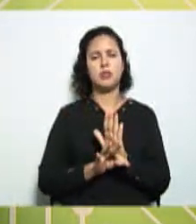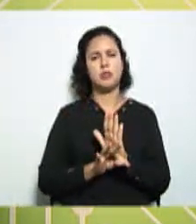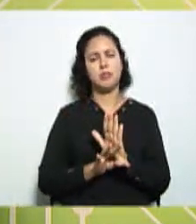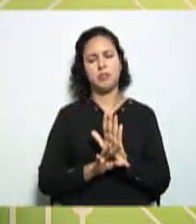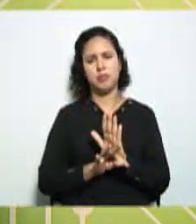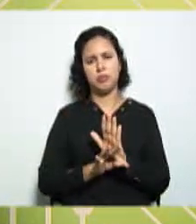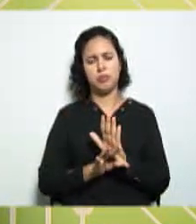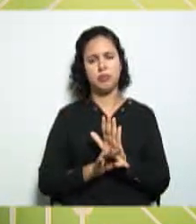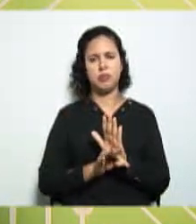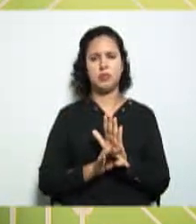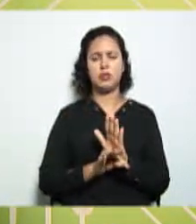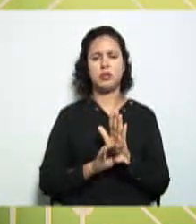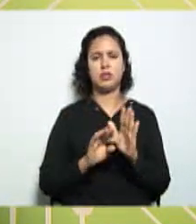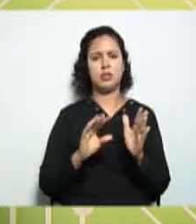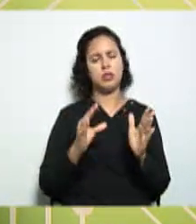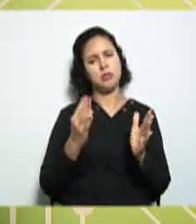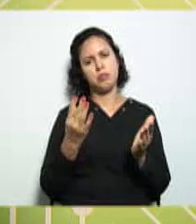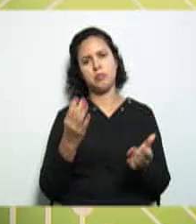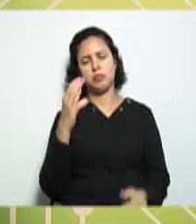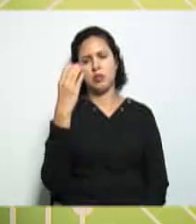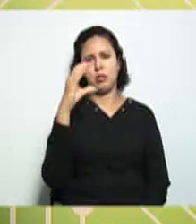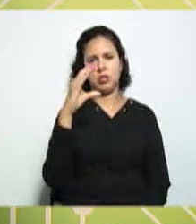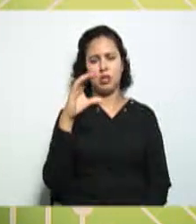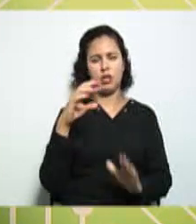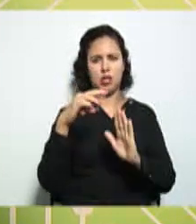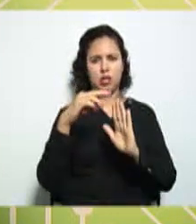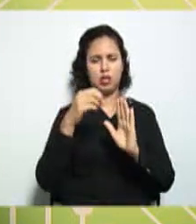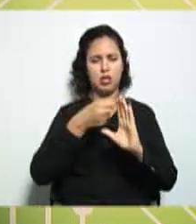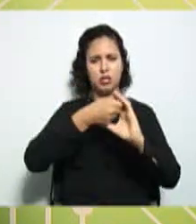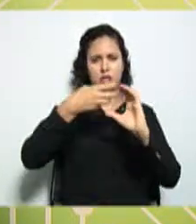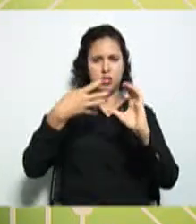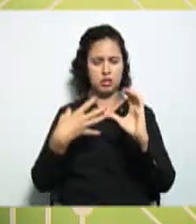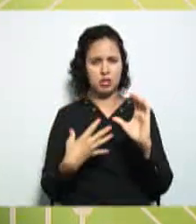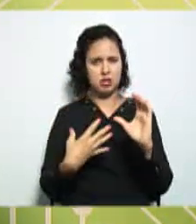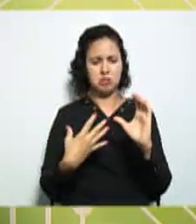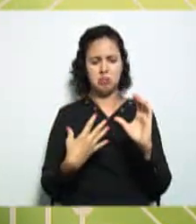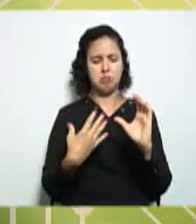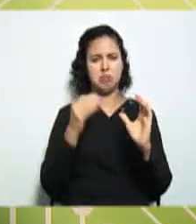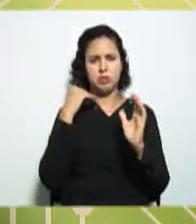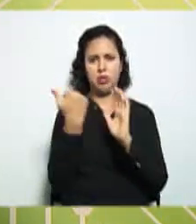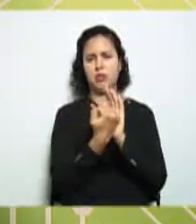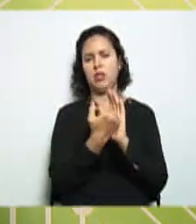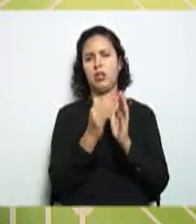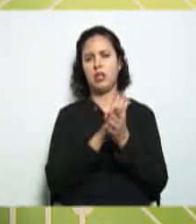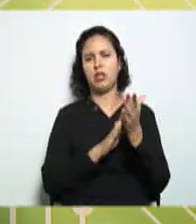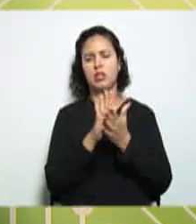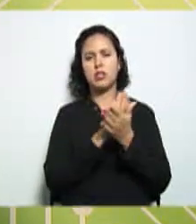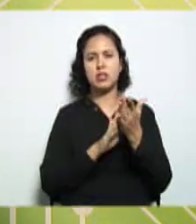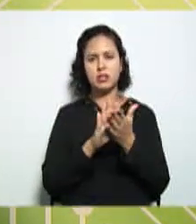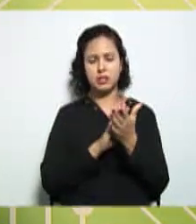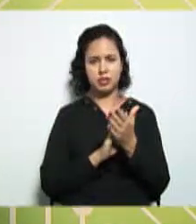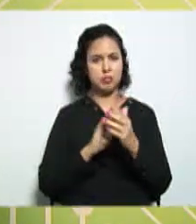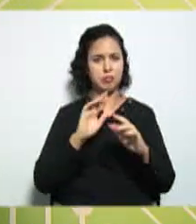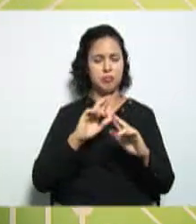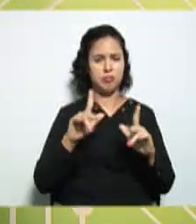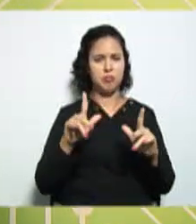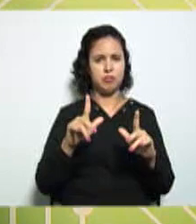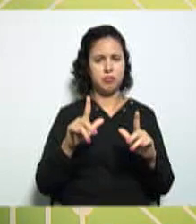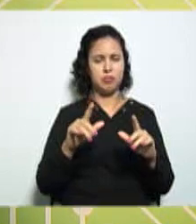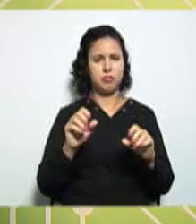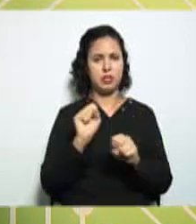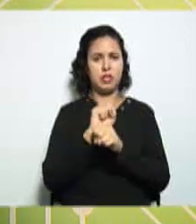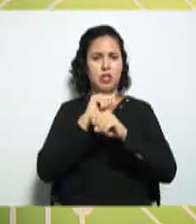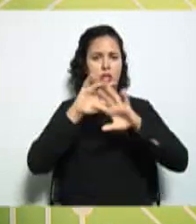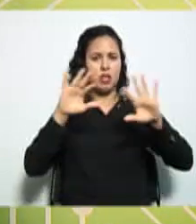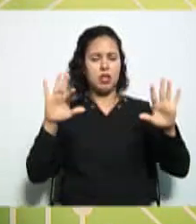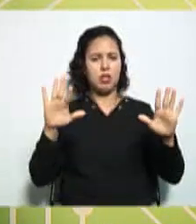não obedece a nenhuma daquelas características que nós listamos para você anteriormente. Então, ele não está